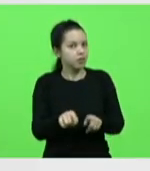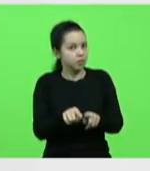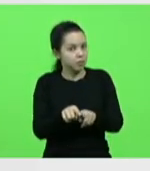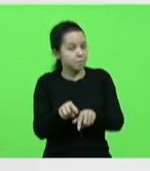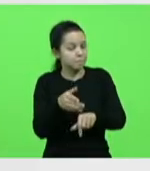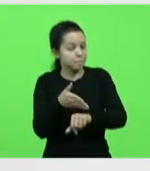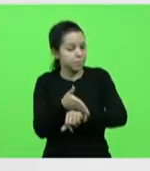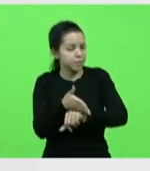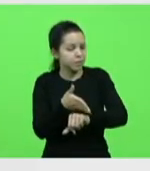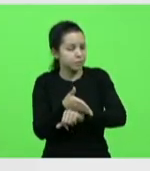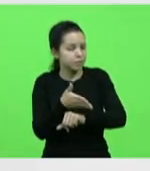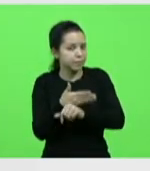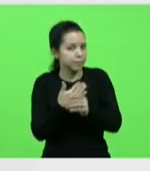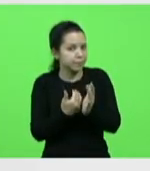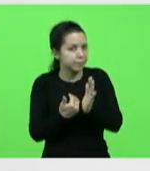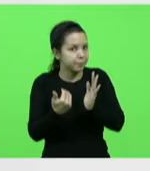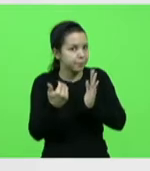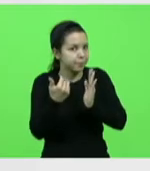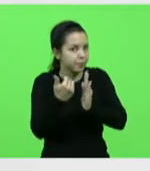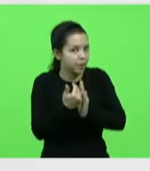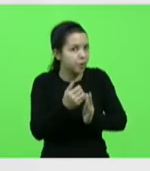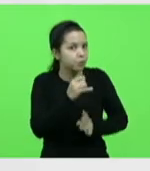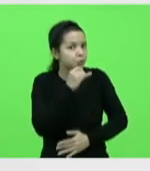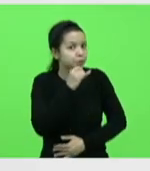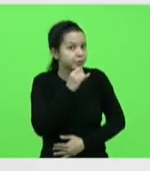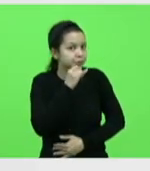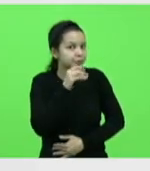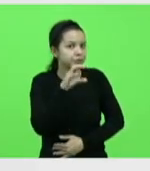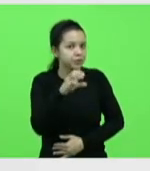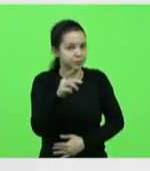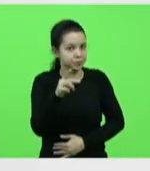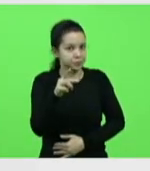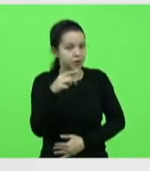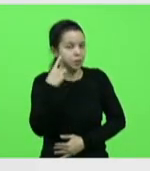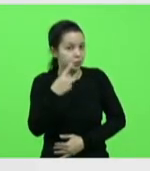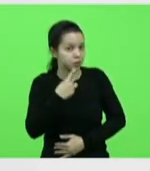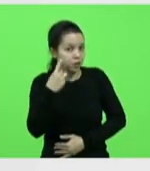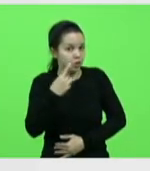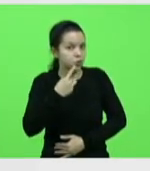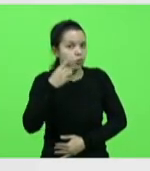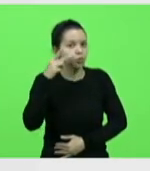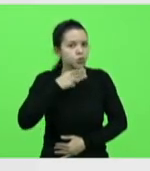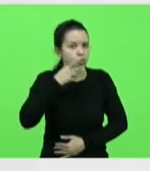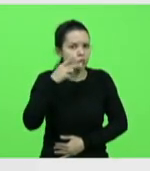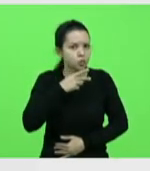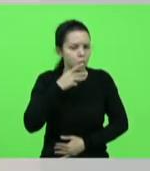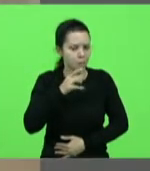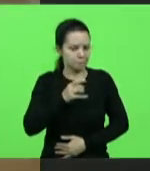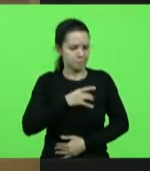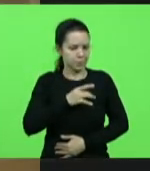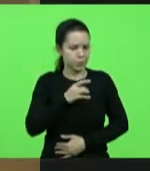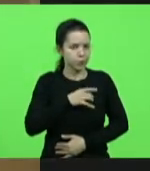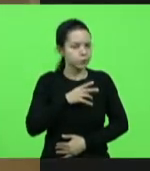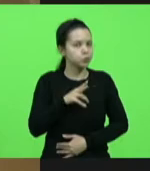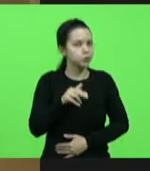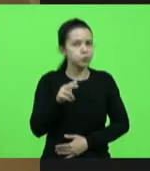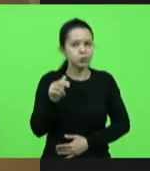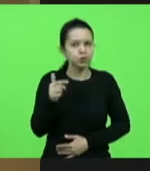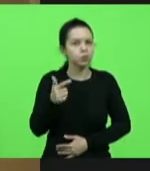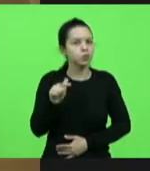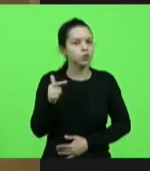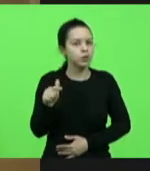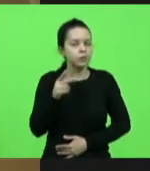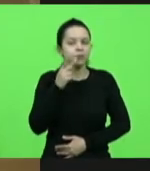ativamente, como o deputado Kennedy Nunes, que nunca teve medo de falar do que aconteceu